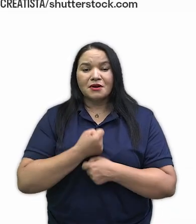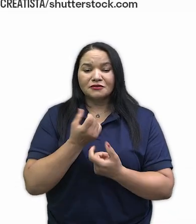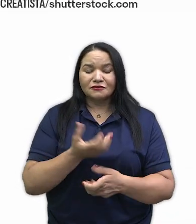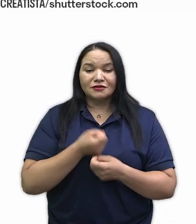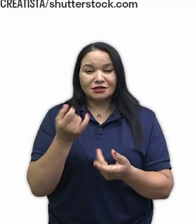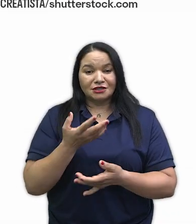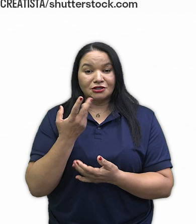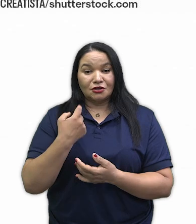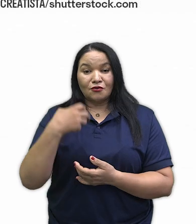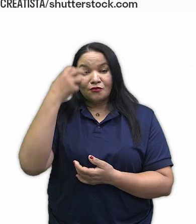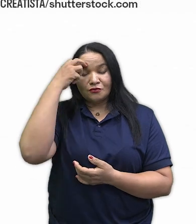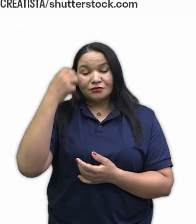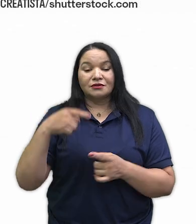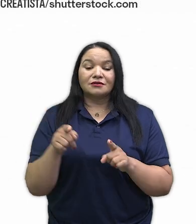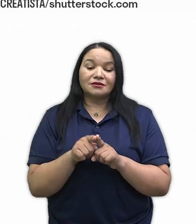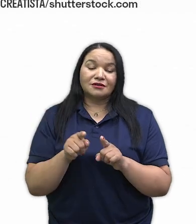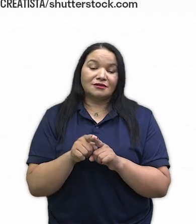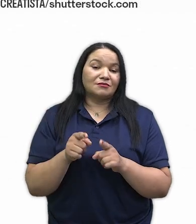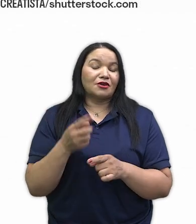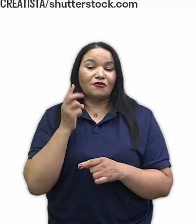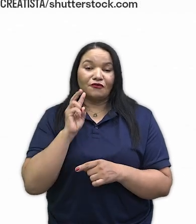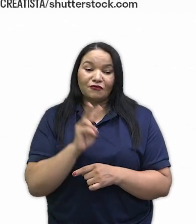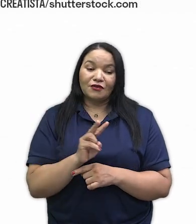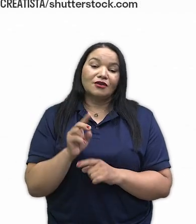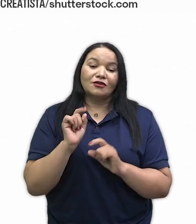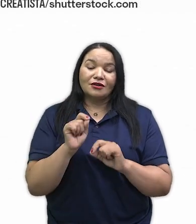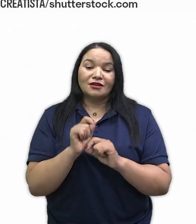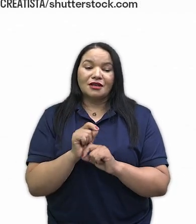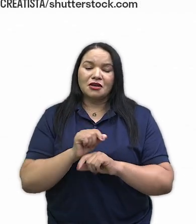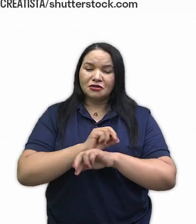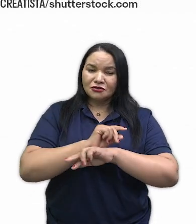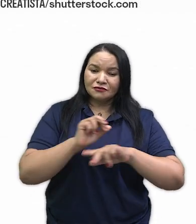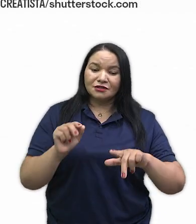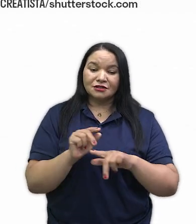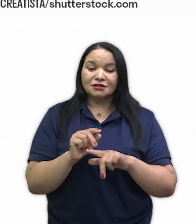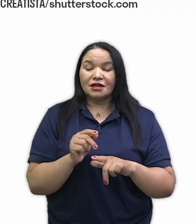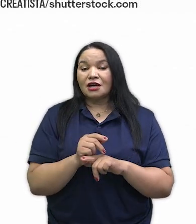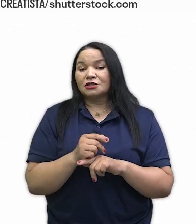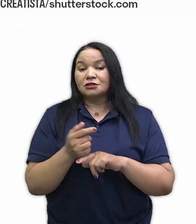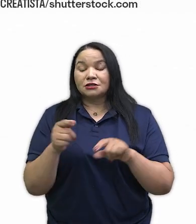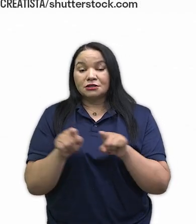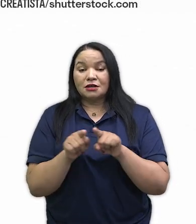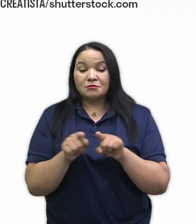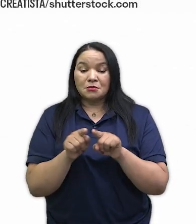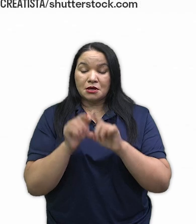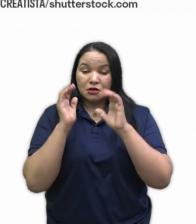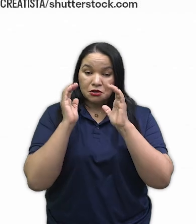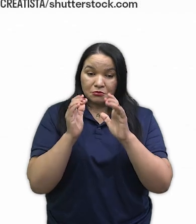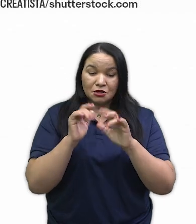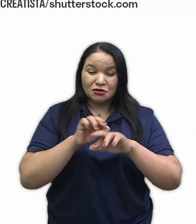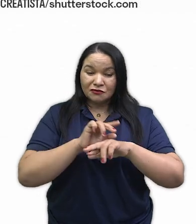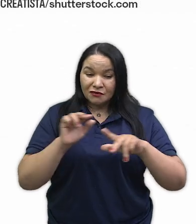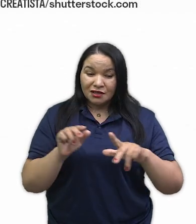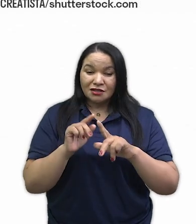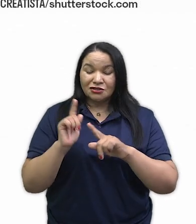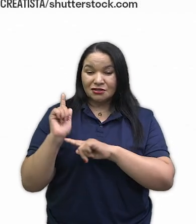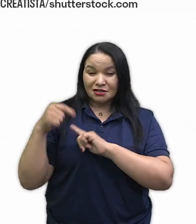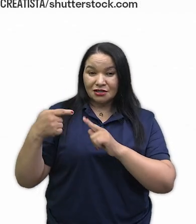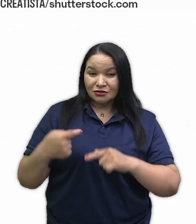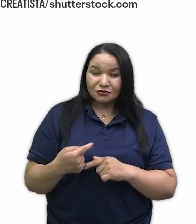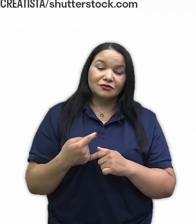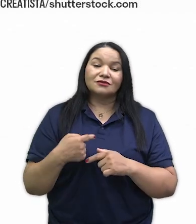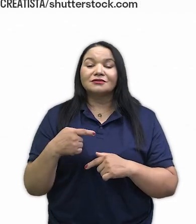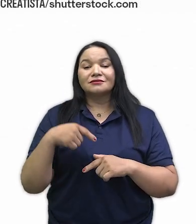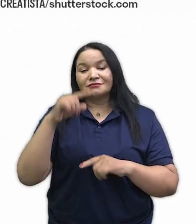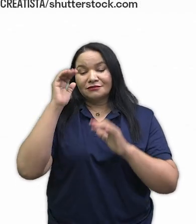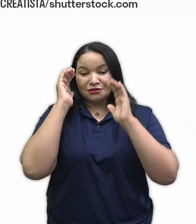é considerar a diversidade e fomentar o respeito por diferentes tradições. Tá bom? Então,